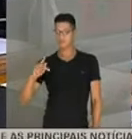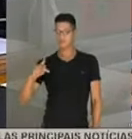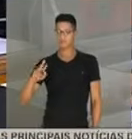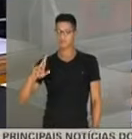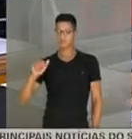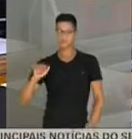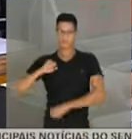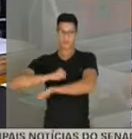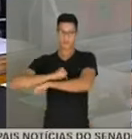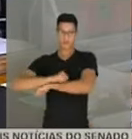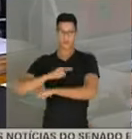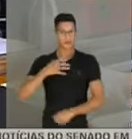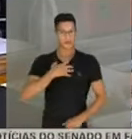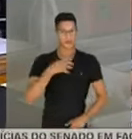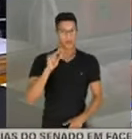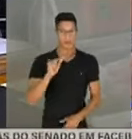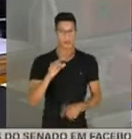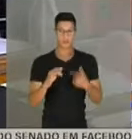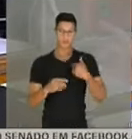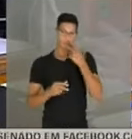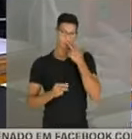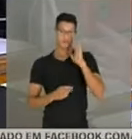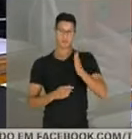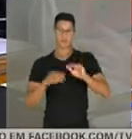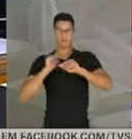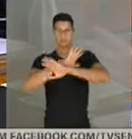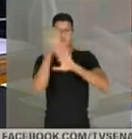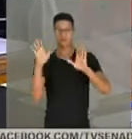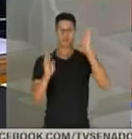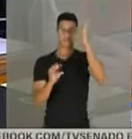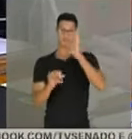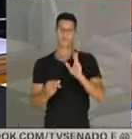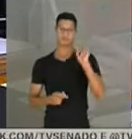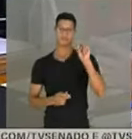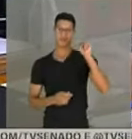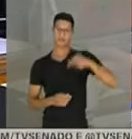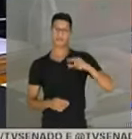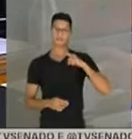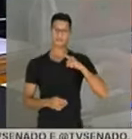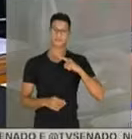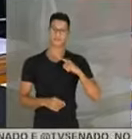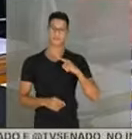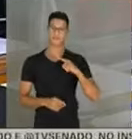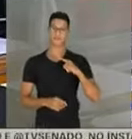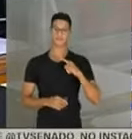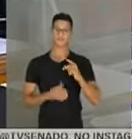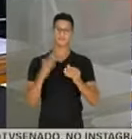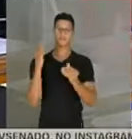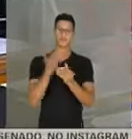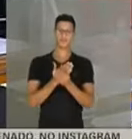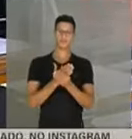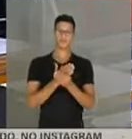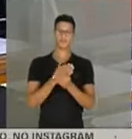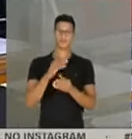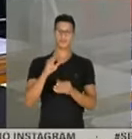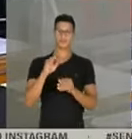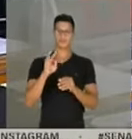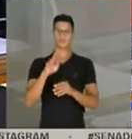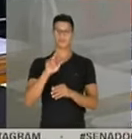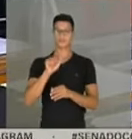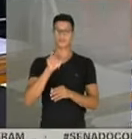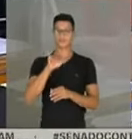que eu acho que já está claro para o Brasil que aqui se tratava de um processo de tráfico de